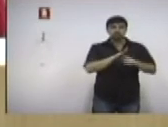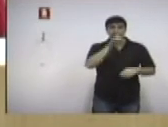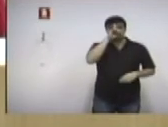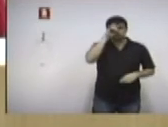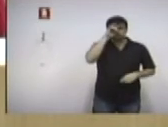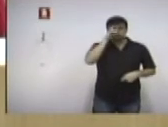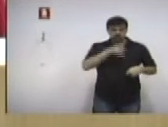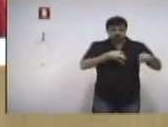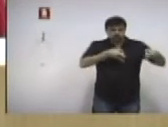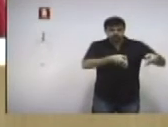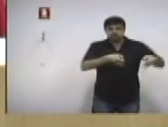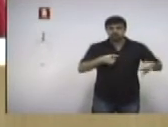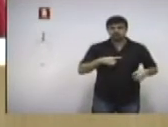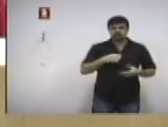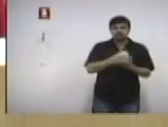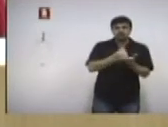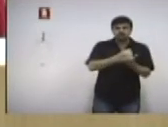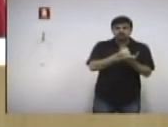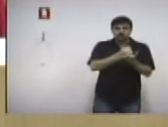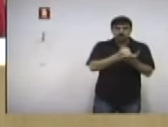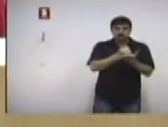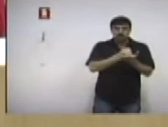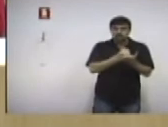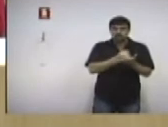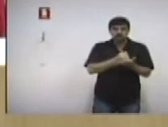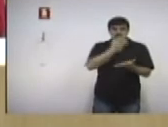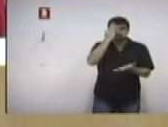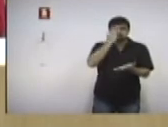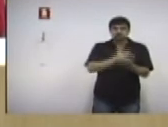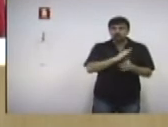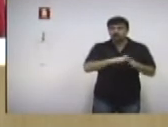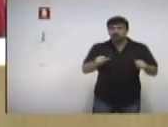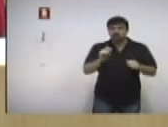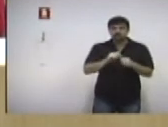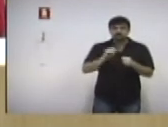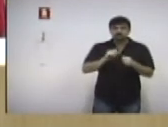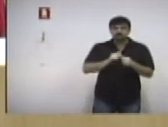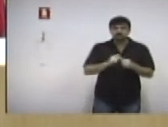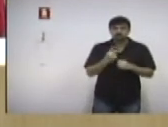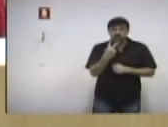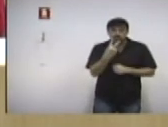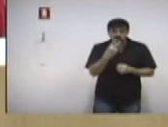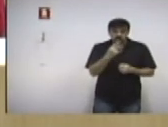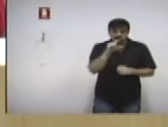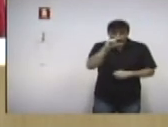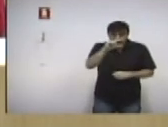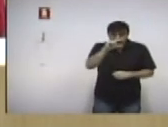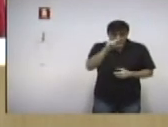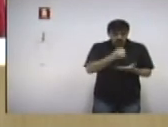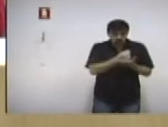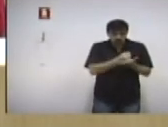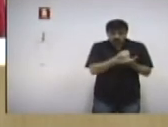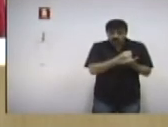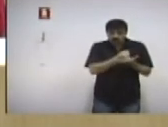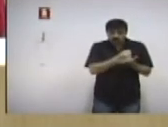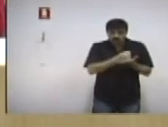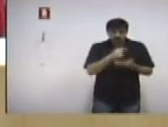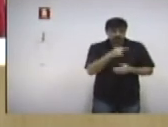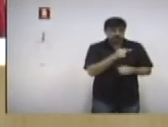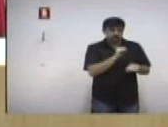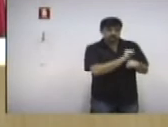usa para um infartado foram usados nela e conseguiram mais dois vidrinhos para ficar lá